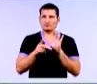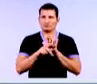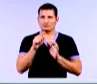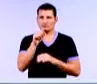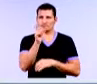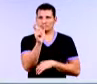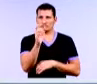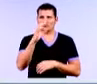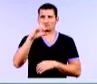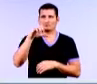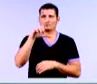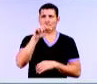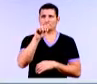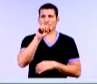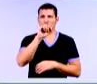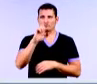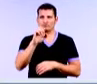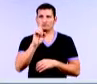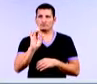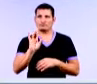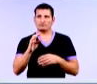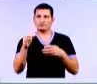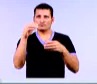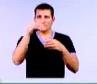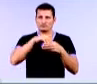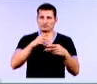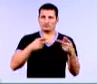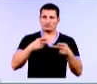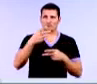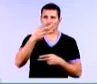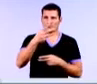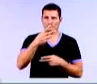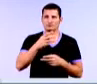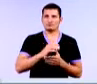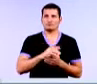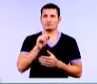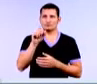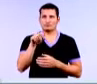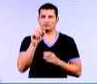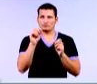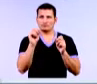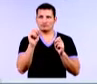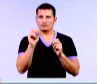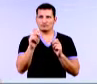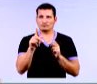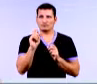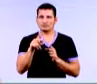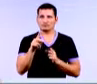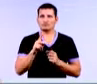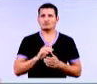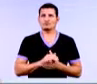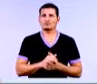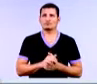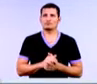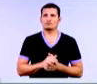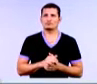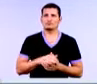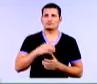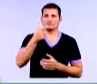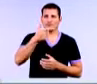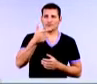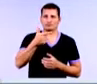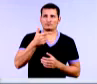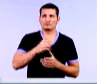no projeto 3, que é o projeto que nós vamos utilizar agora, e vamos dar um OK aqui. Beleza? Segundo